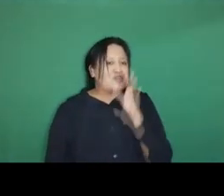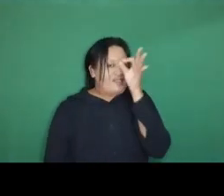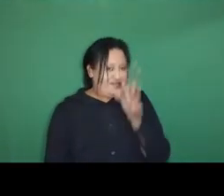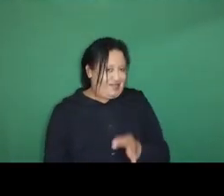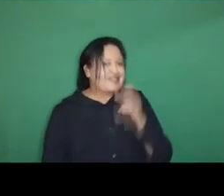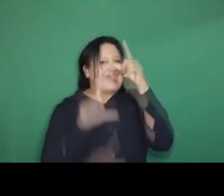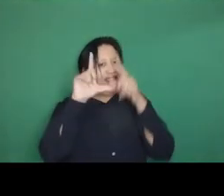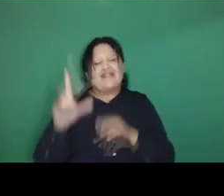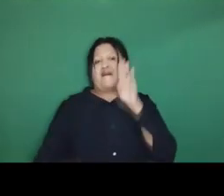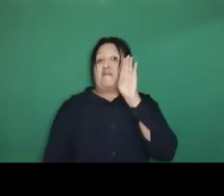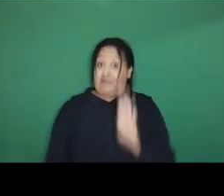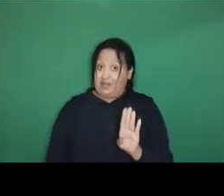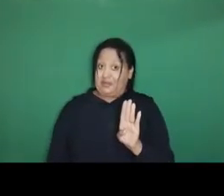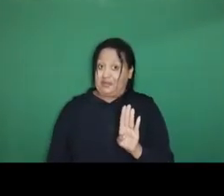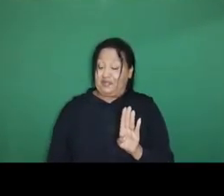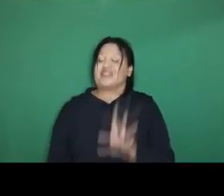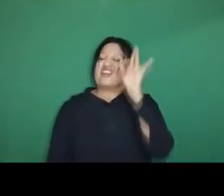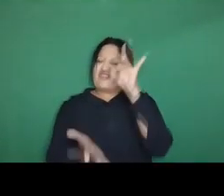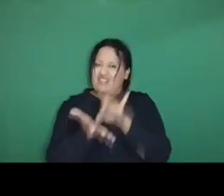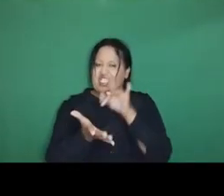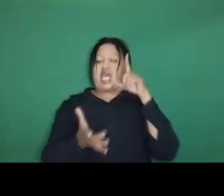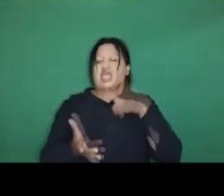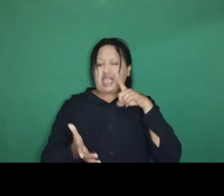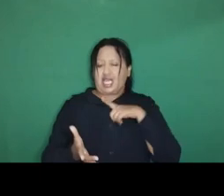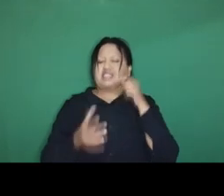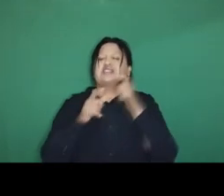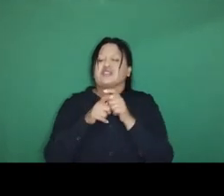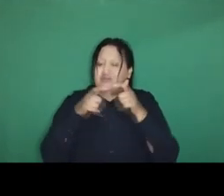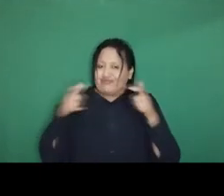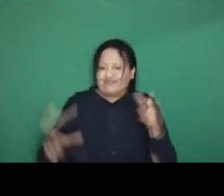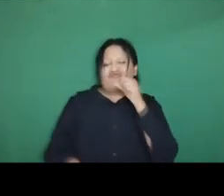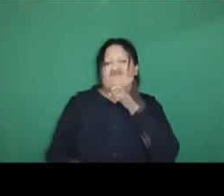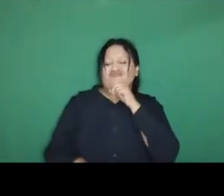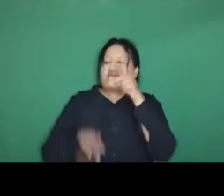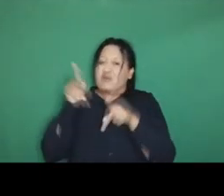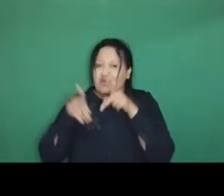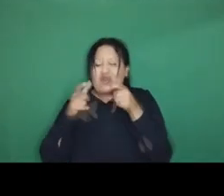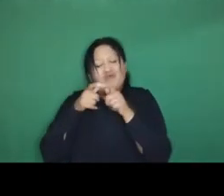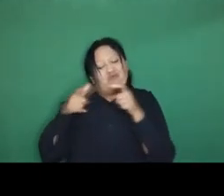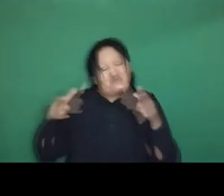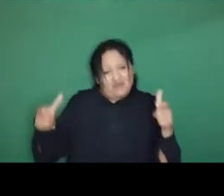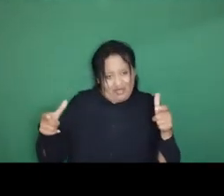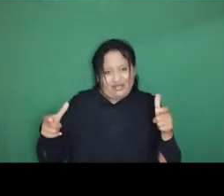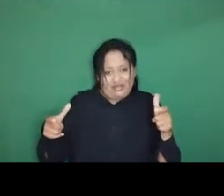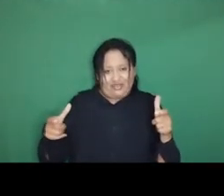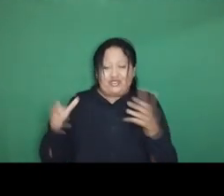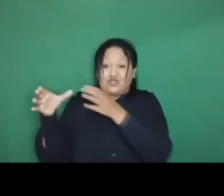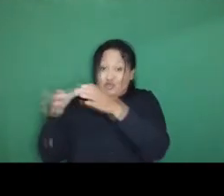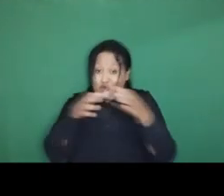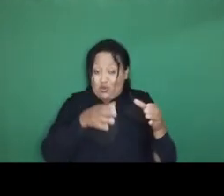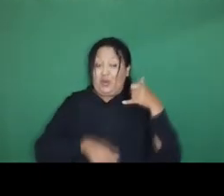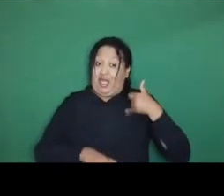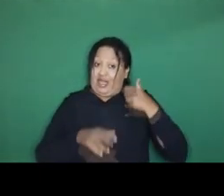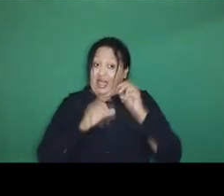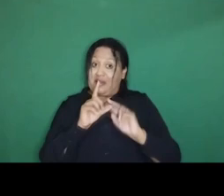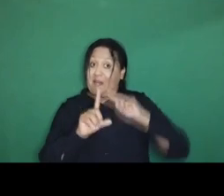é a letra B que afirma que há uma tendência de envelhecimento da população né aumento dos grupos etários com maior idade